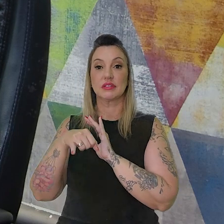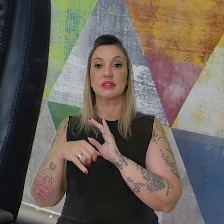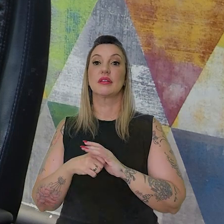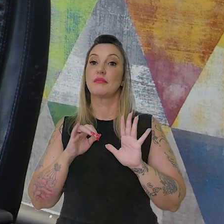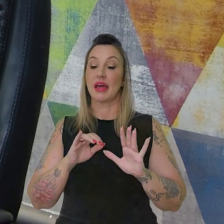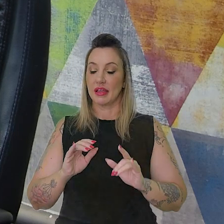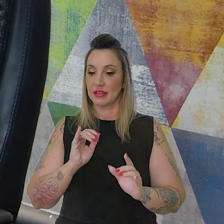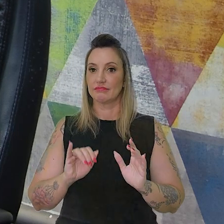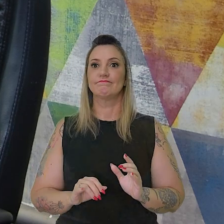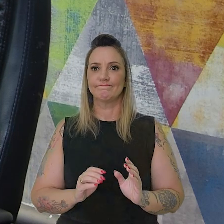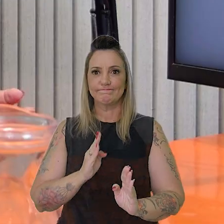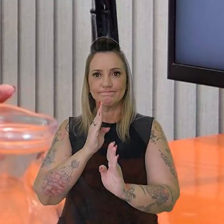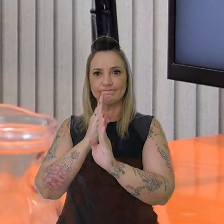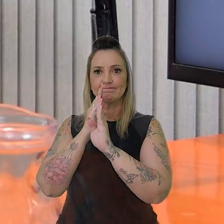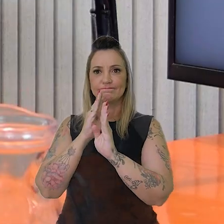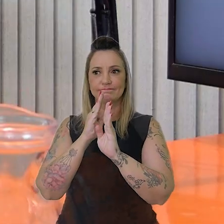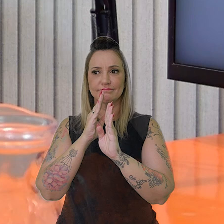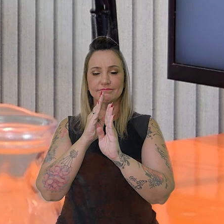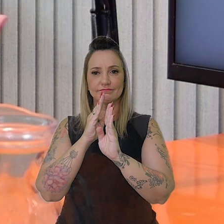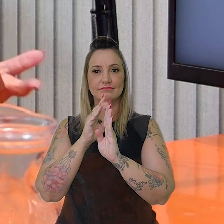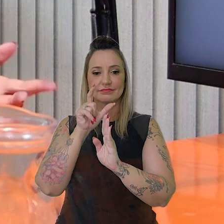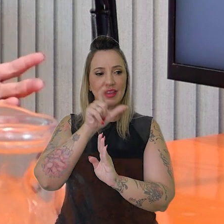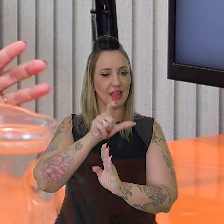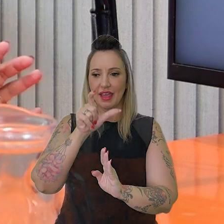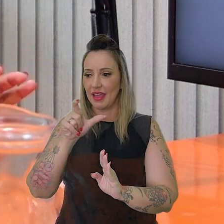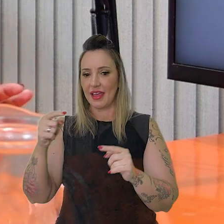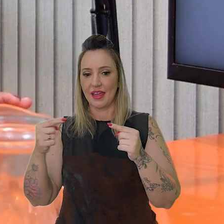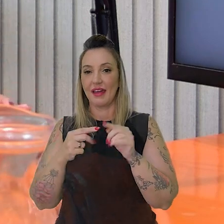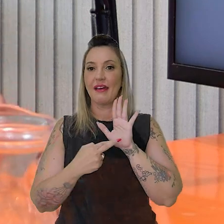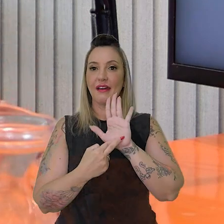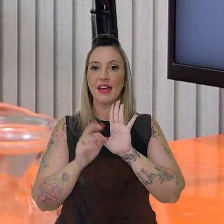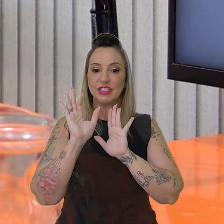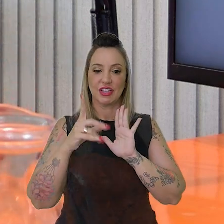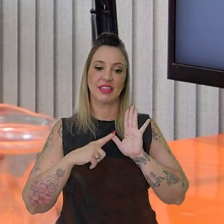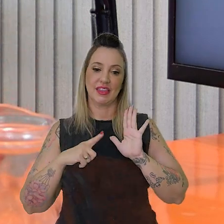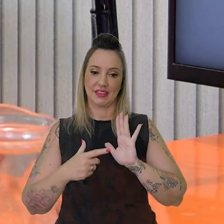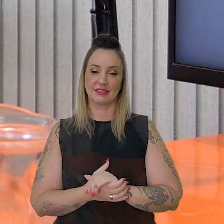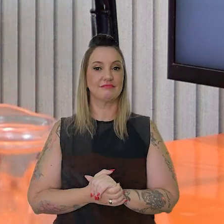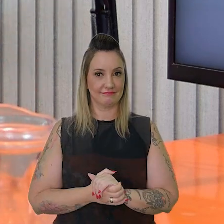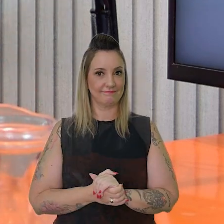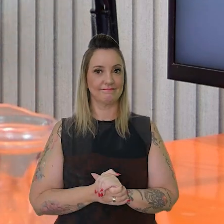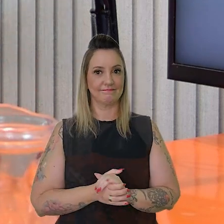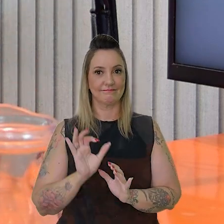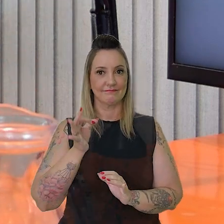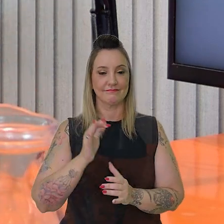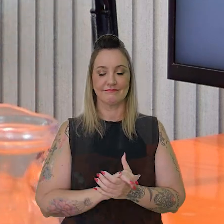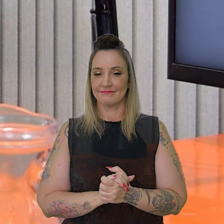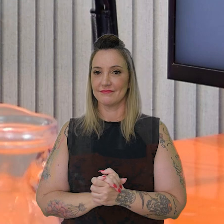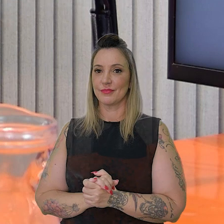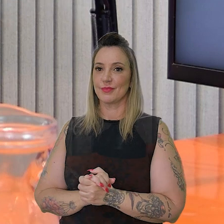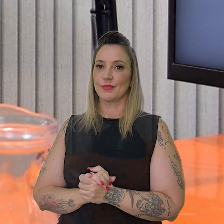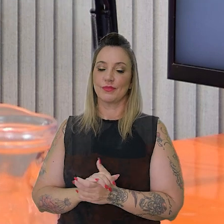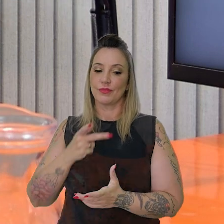claro mas se você se identifica em Fulano em ciclano ali já tem uma representação é